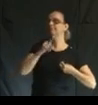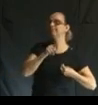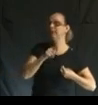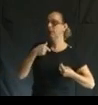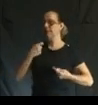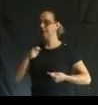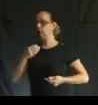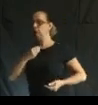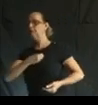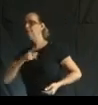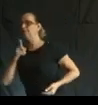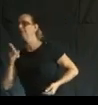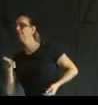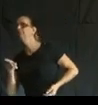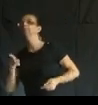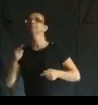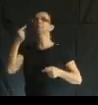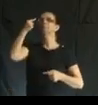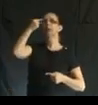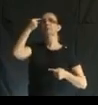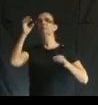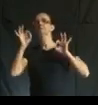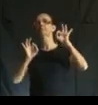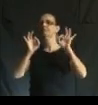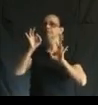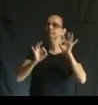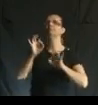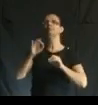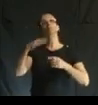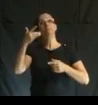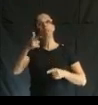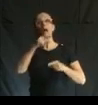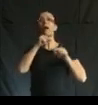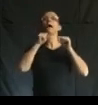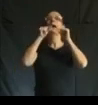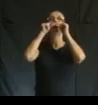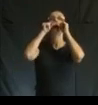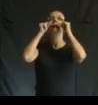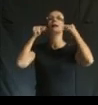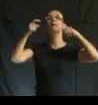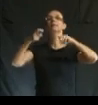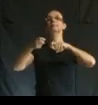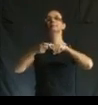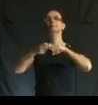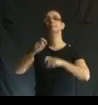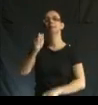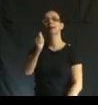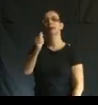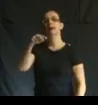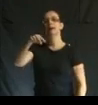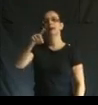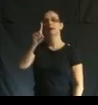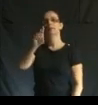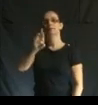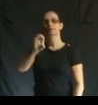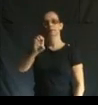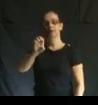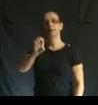Então, nas obras de André Luiz, nós vamos encontrar muito esses exemplos. E tem aquele caso do Lucas